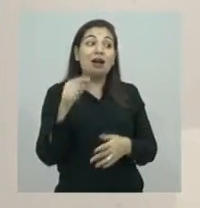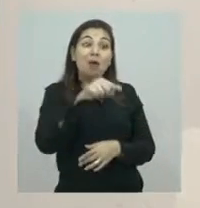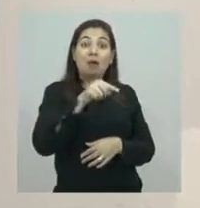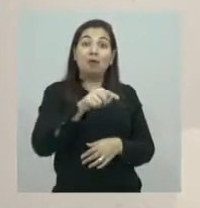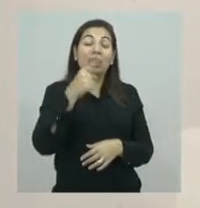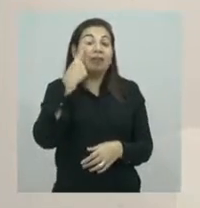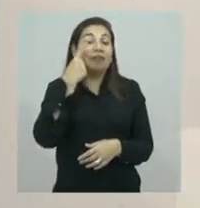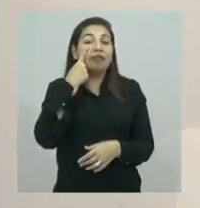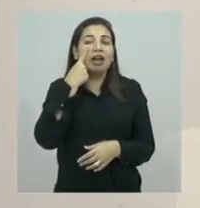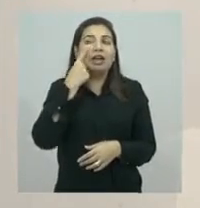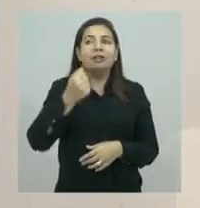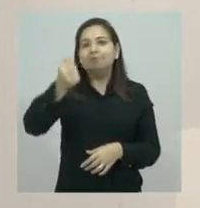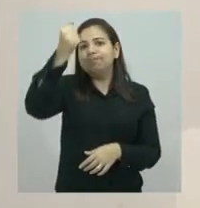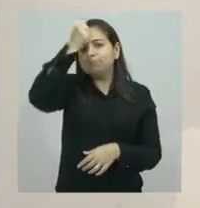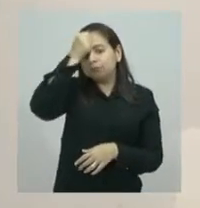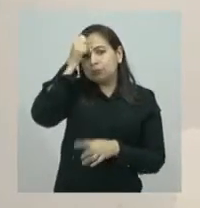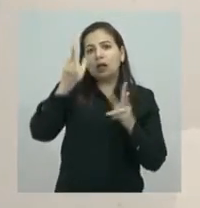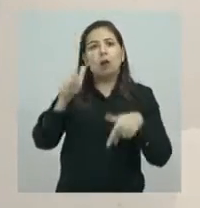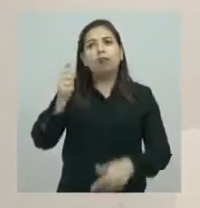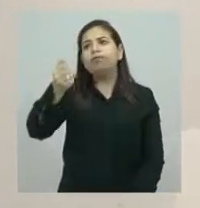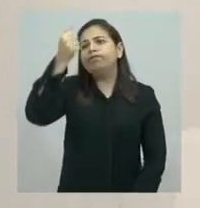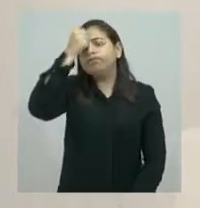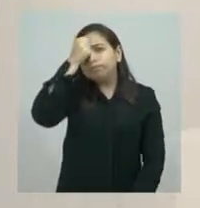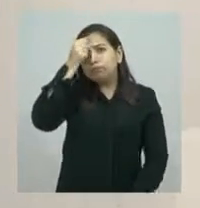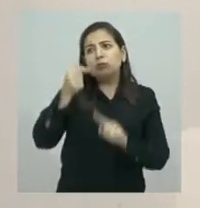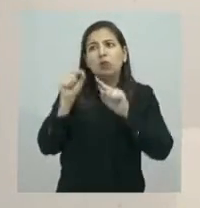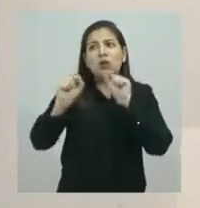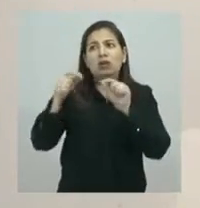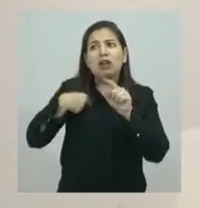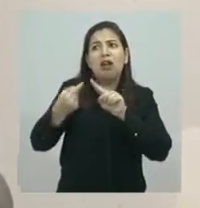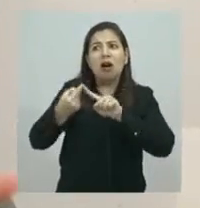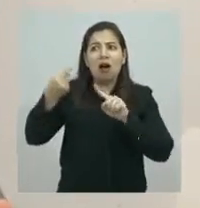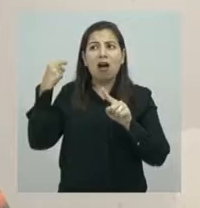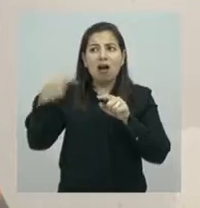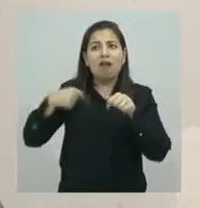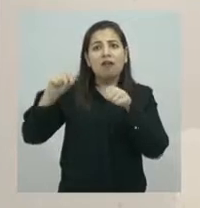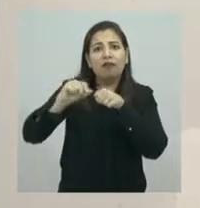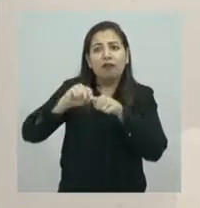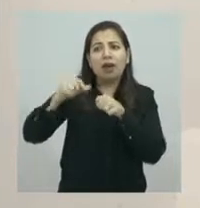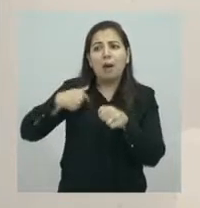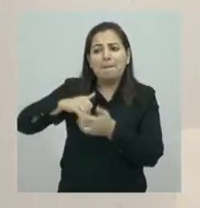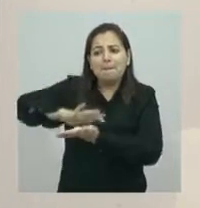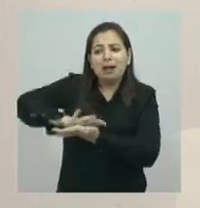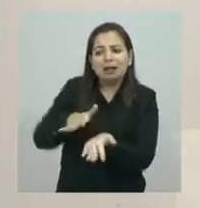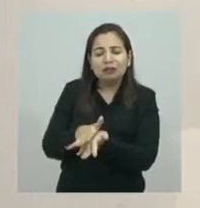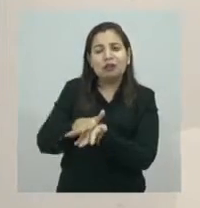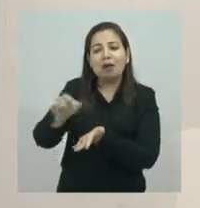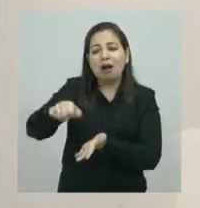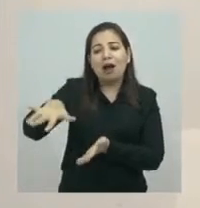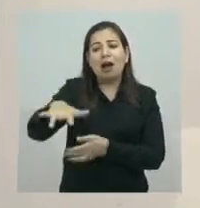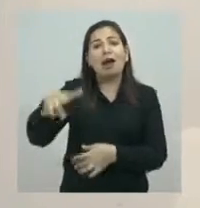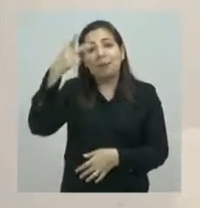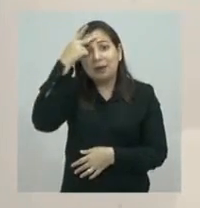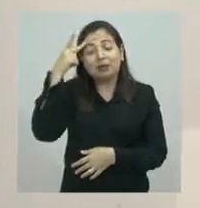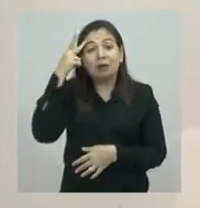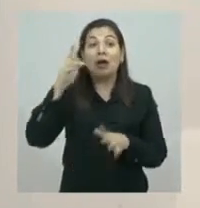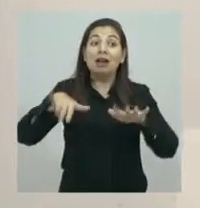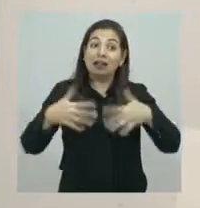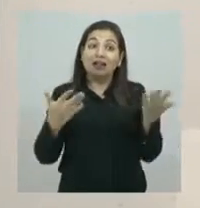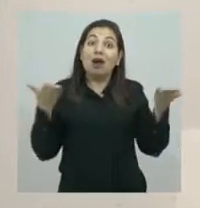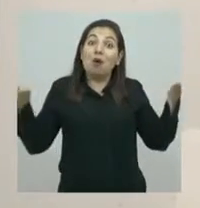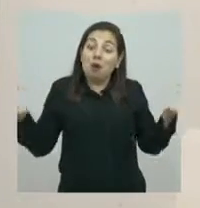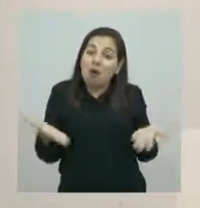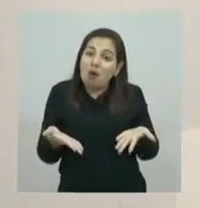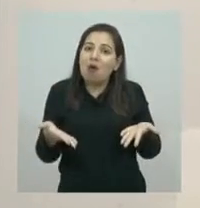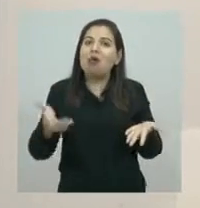fazer. Esse é um processo que ela vai ser desenvolvido a longo prazo, mas imediato as cotas elas servem para isso. É uma